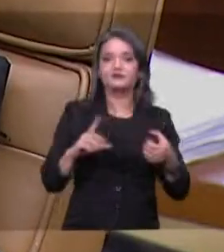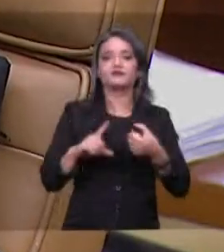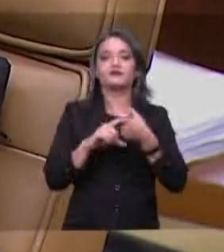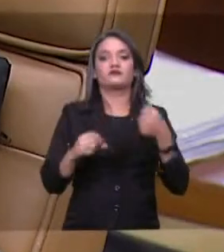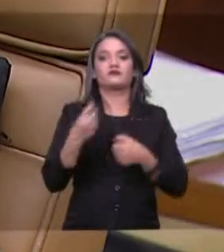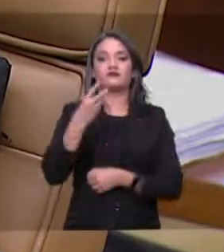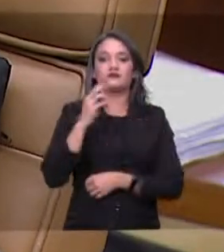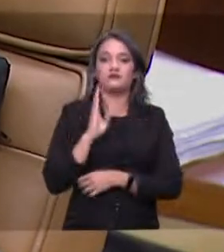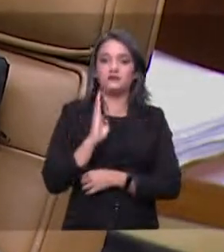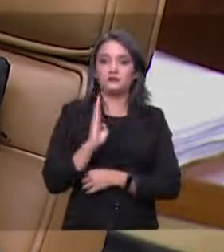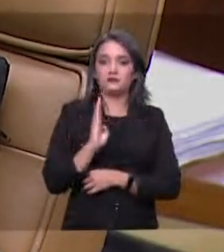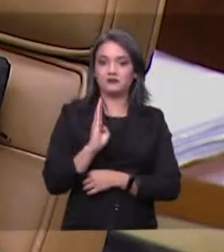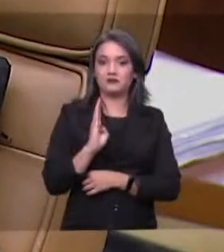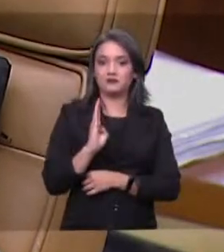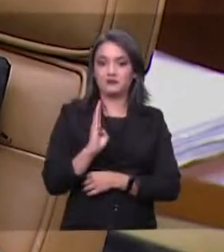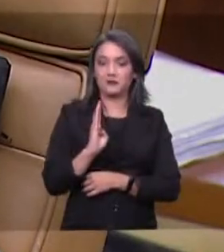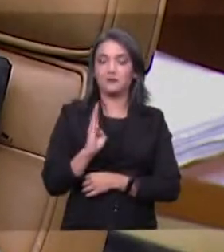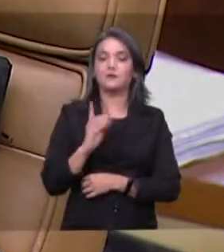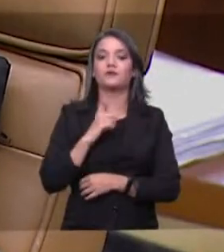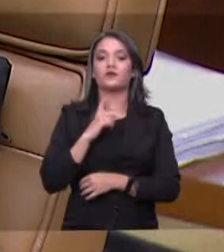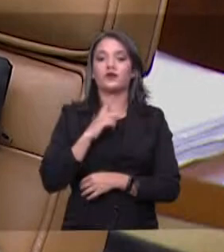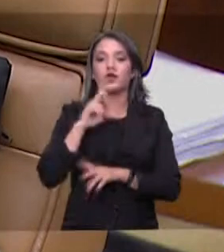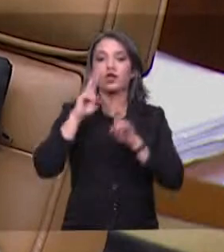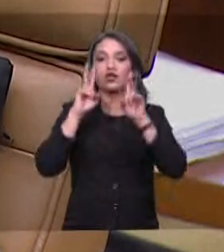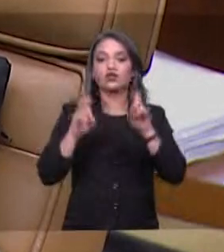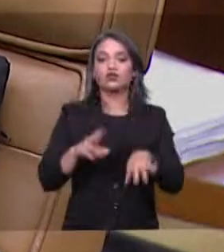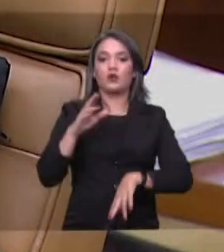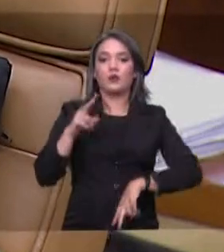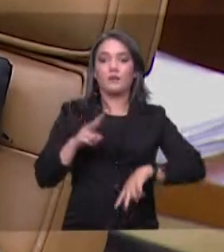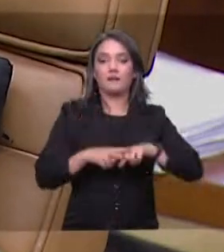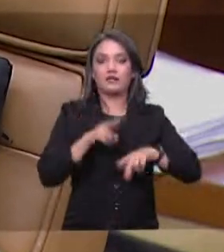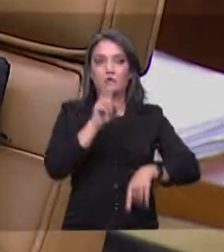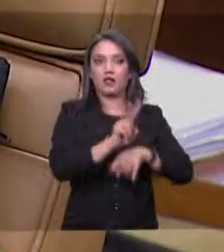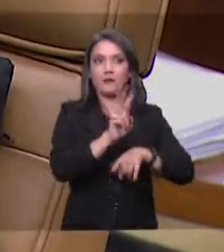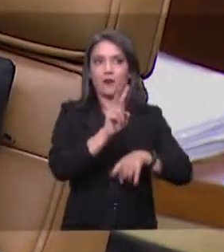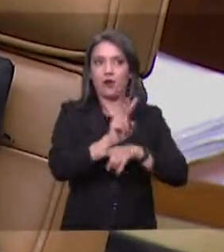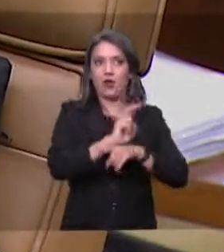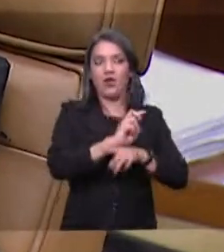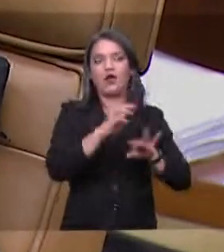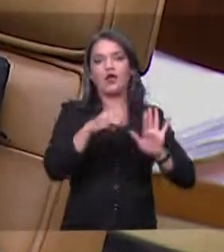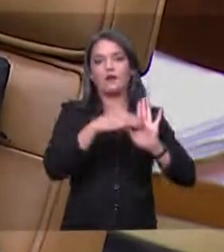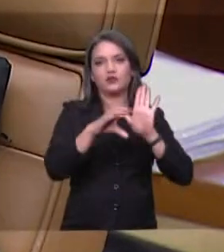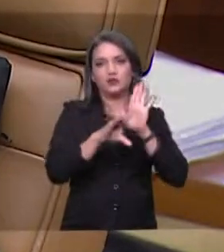3B, da prorrogação da prisão provisória, outra medida cautelar,